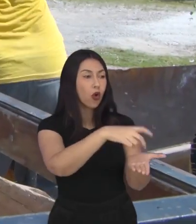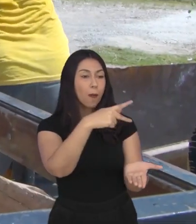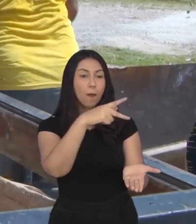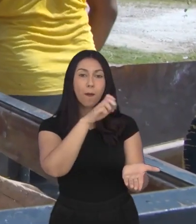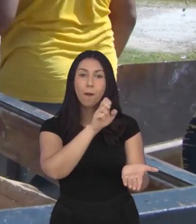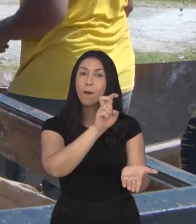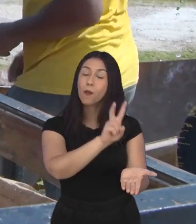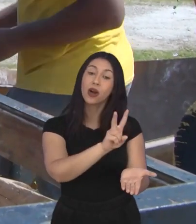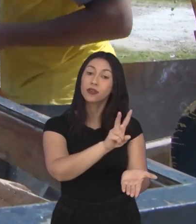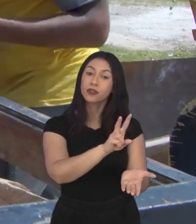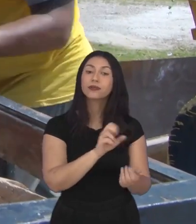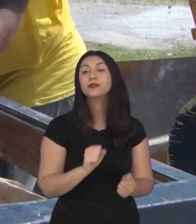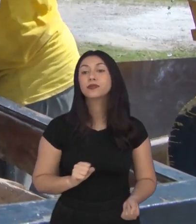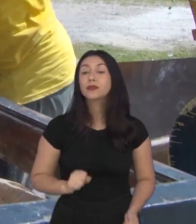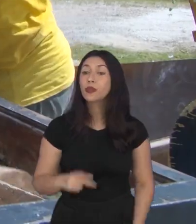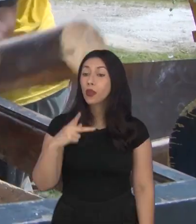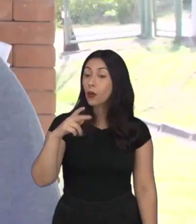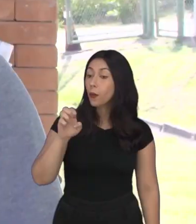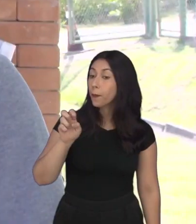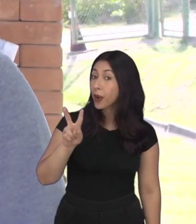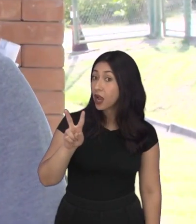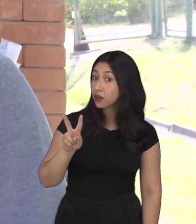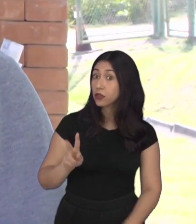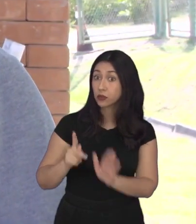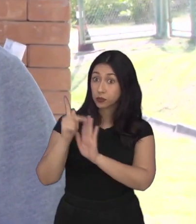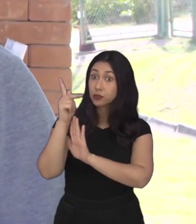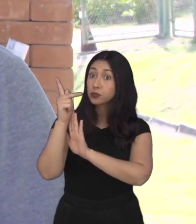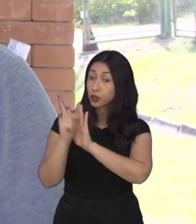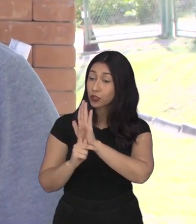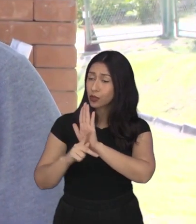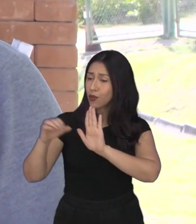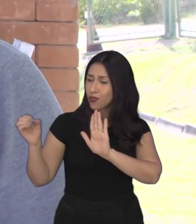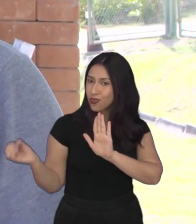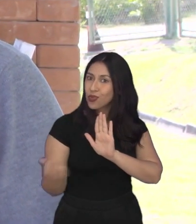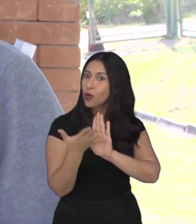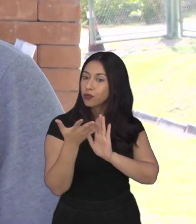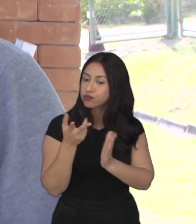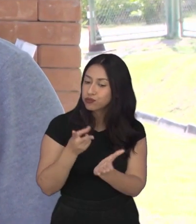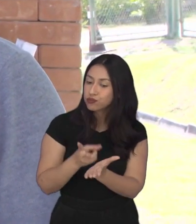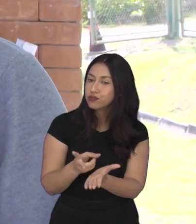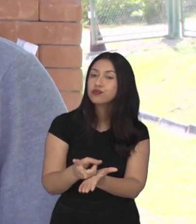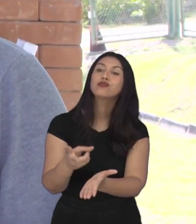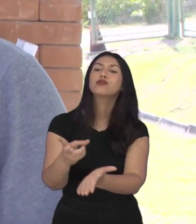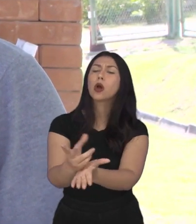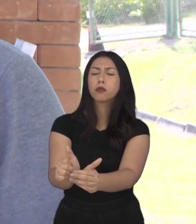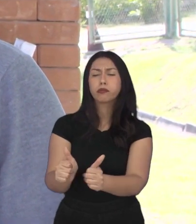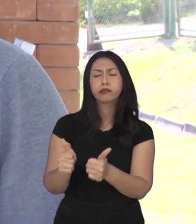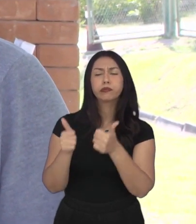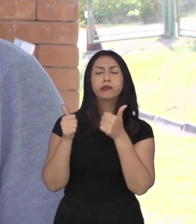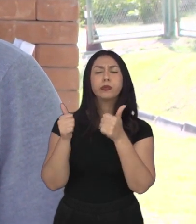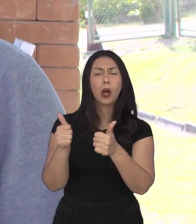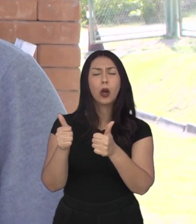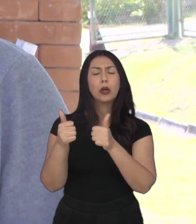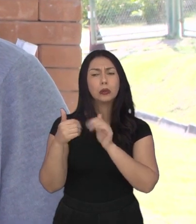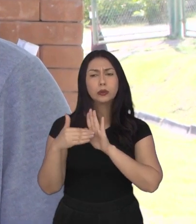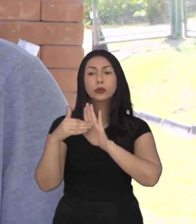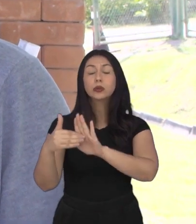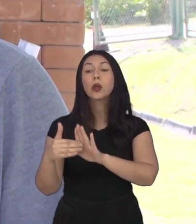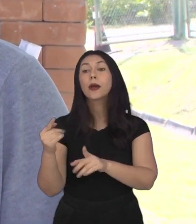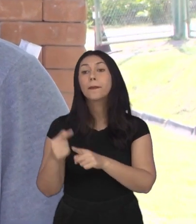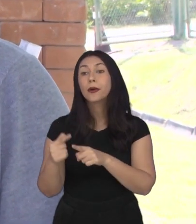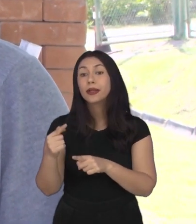e empenho durante as aulas. No final da cerimônia, após receber a medalha Cassiano Ricardo, o mestre Demétrio Silva